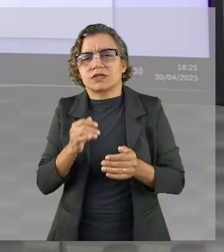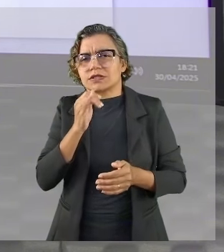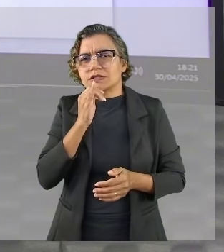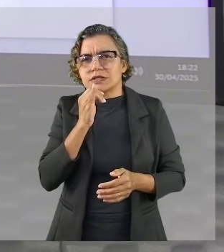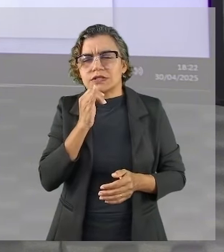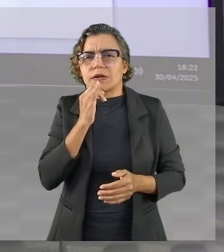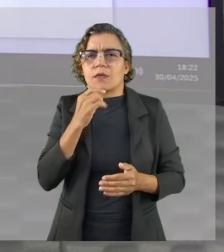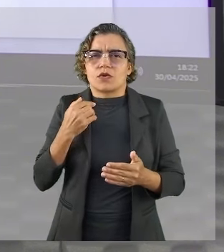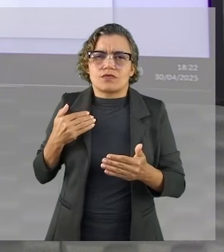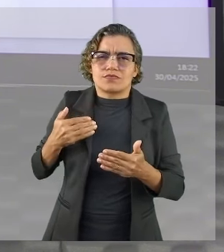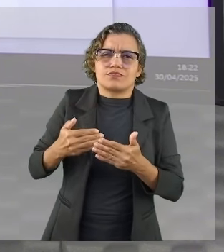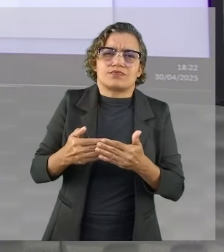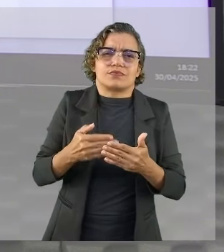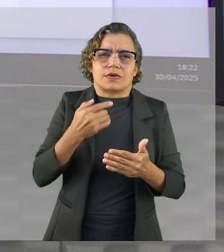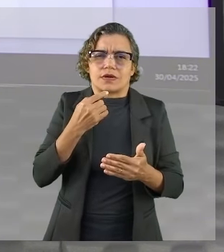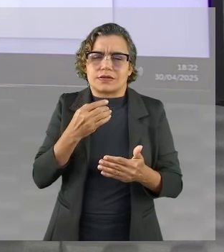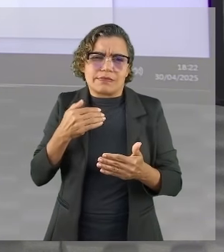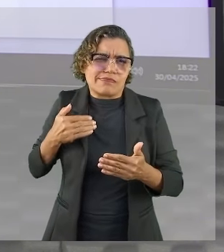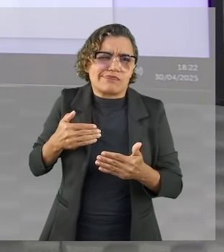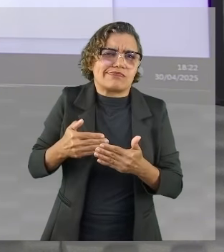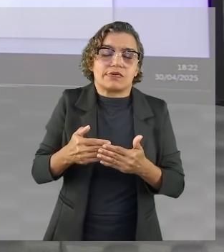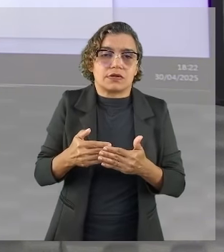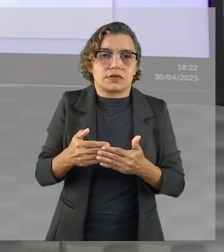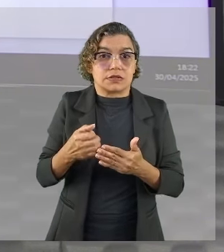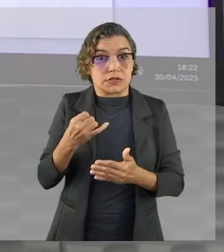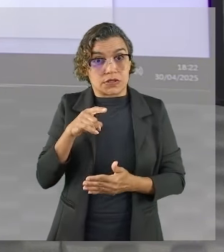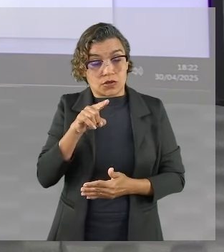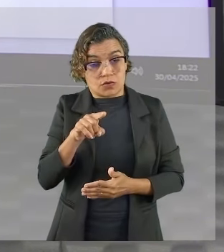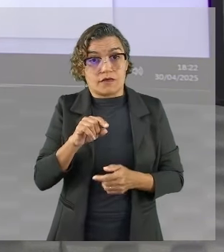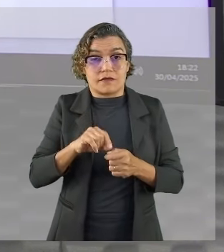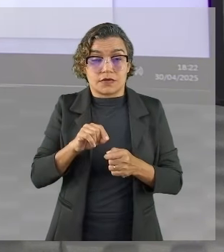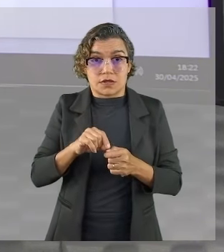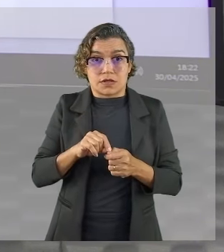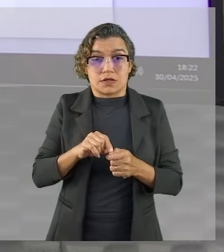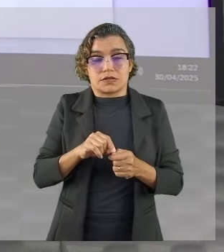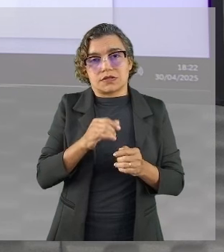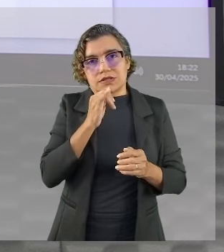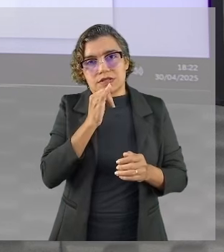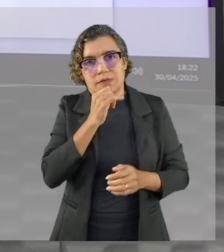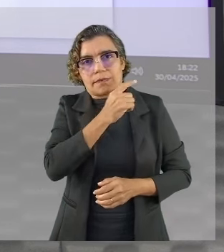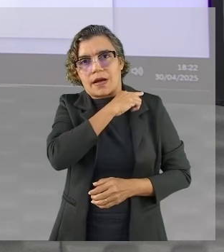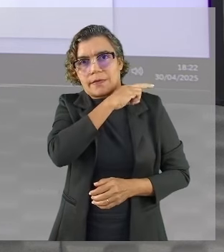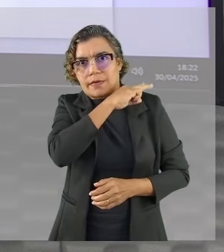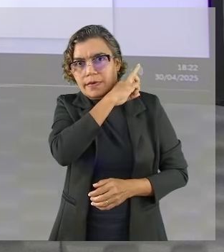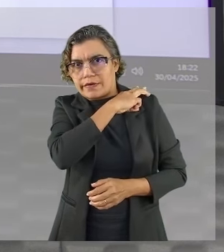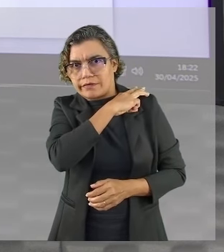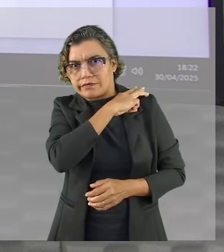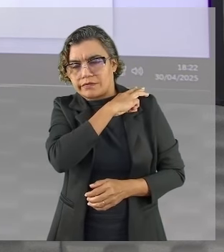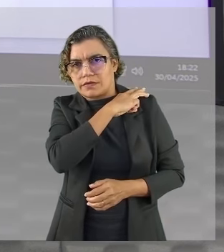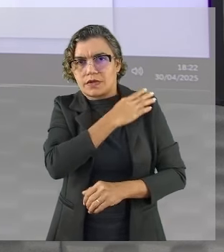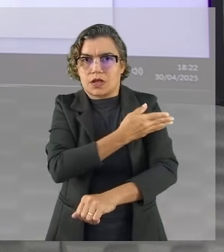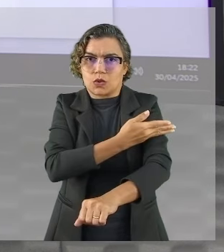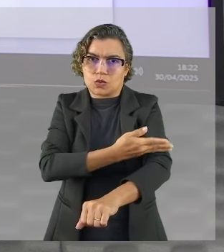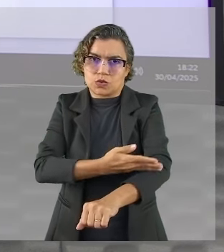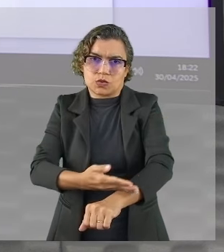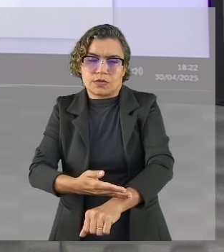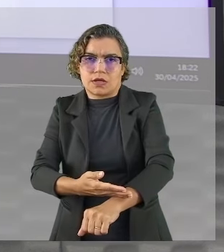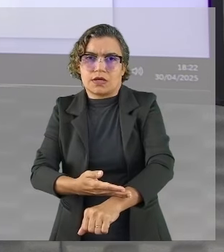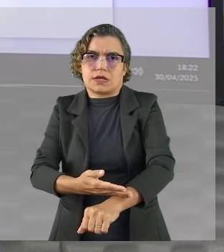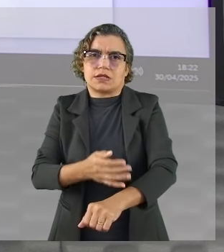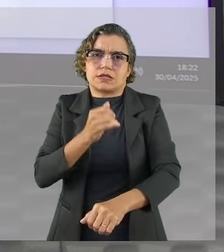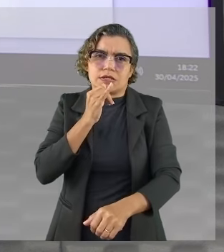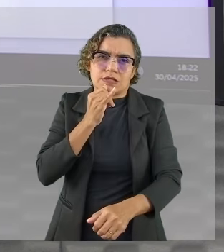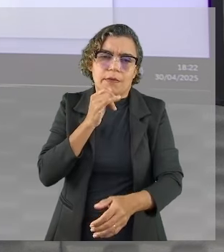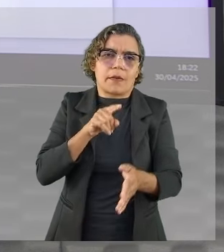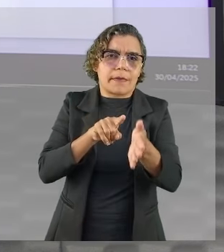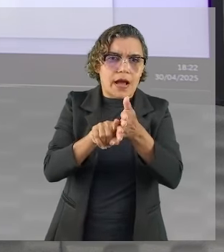pouco tempo antes do Enem. Na verdade, se tu fizer isso durante toda essa jornada do ensino médio, se acostumar a resolver questões,